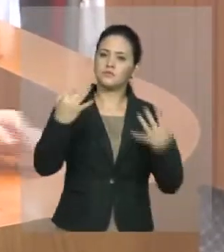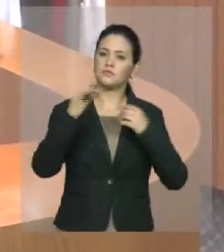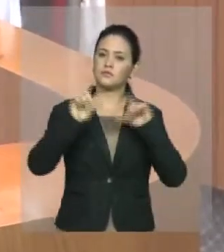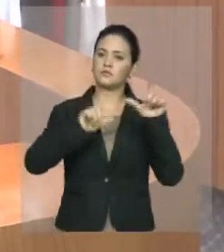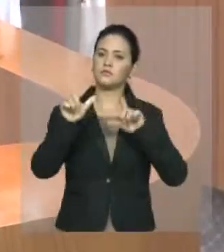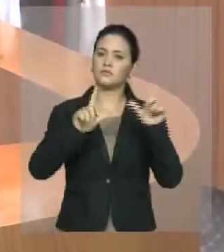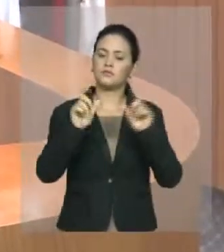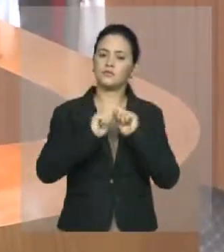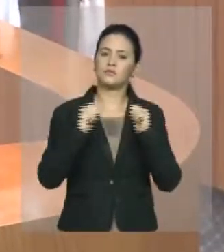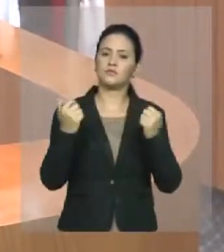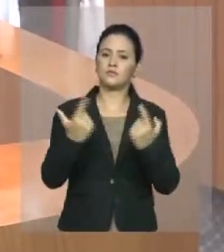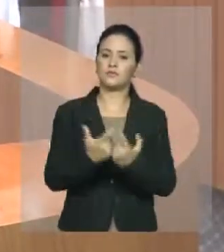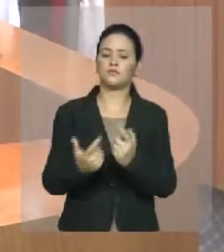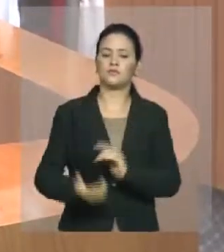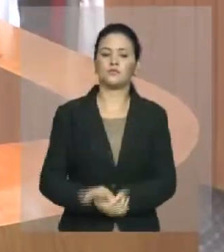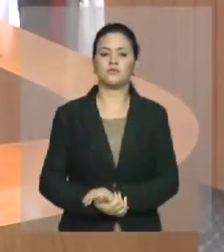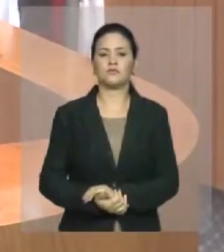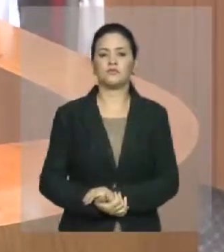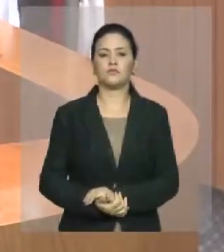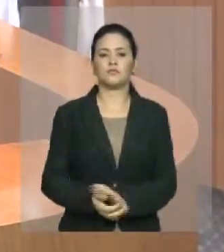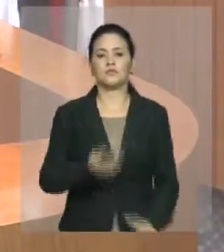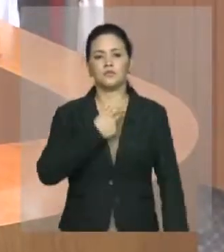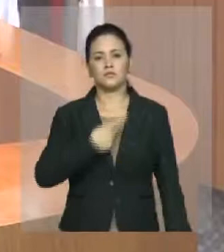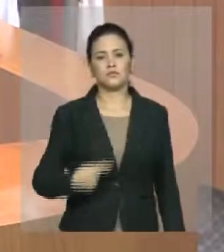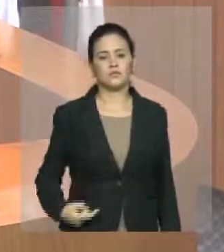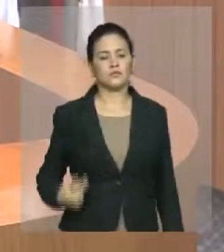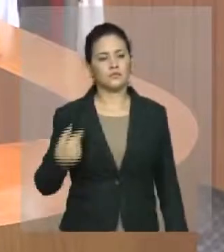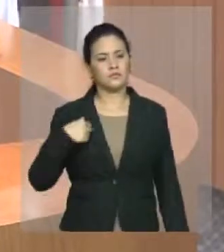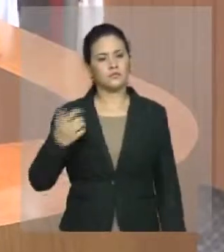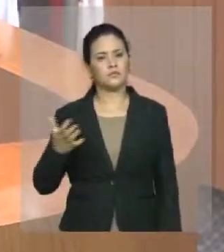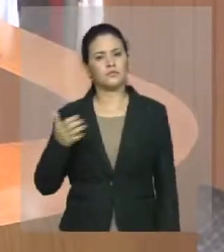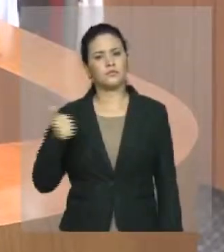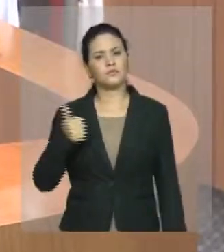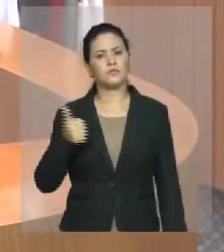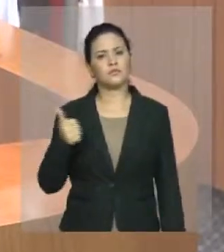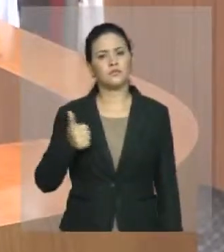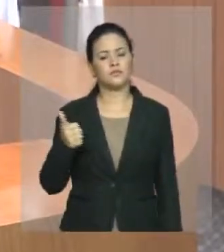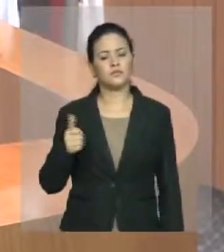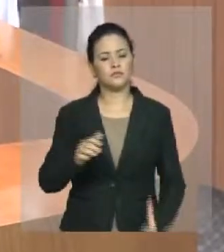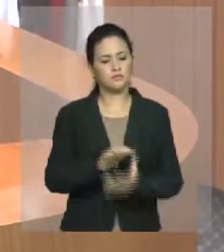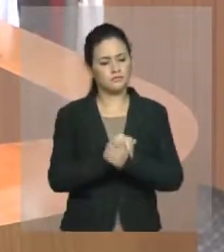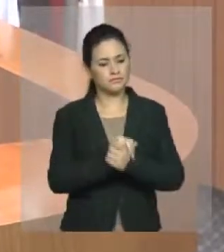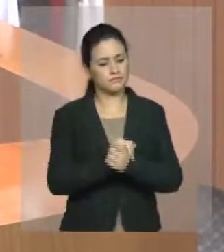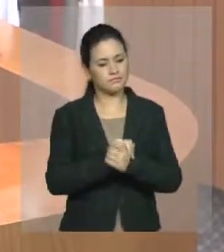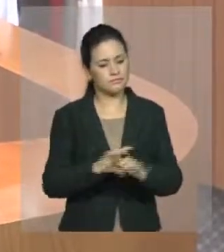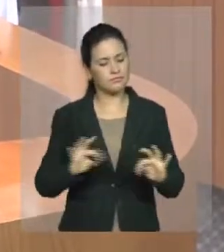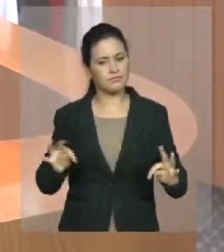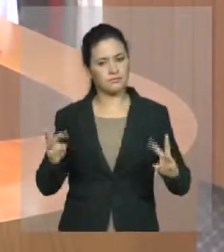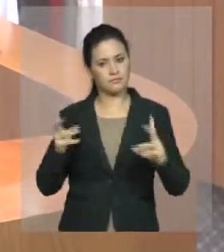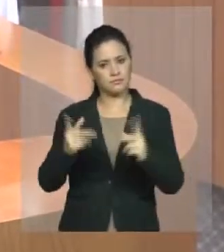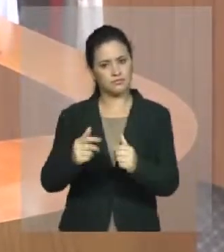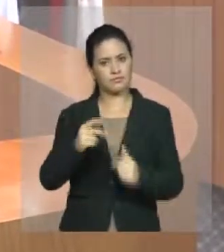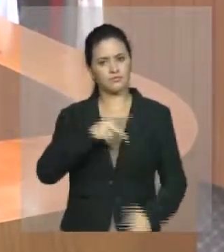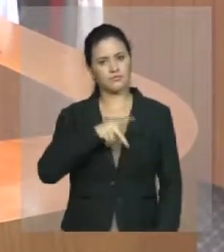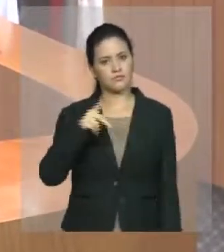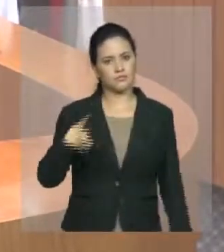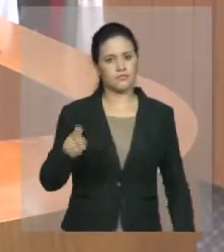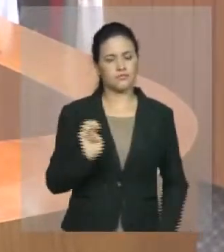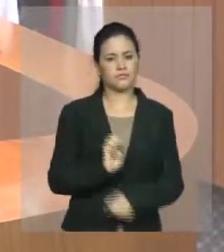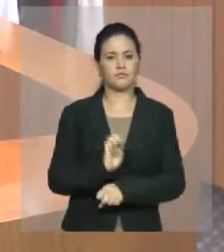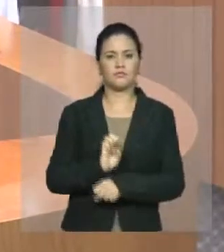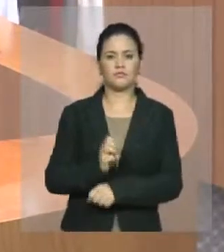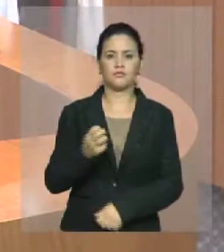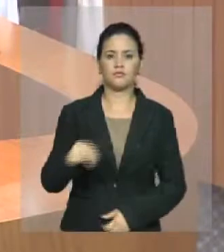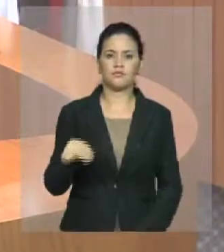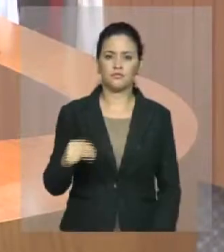Assembleia. Senhor presidente, gostaria inicialmente de saudar a todos os professores e professoras do Estado do Maranhão,